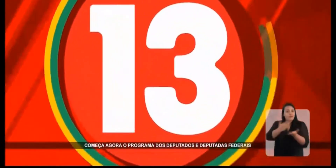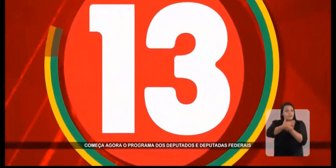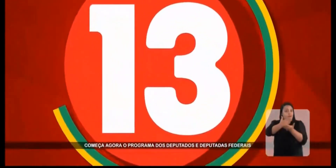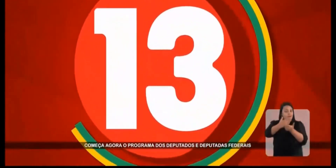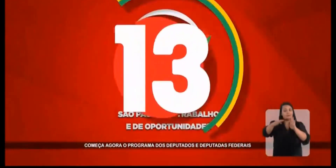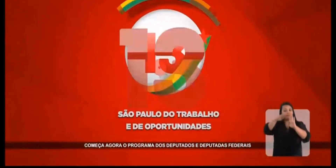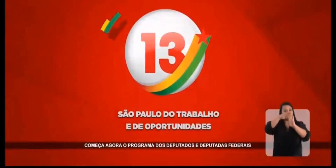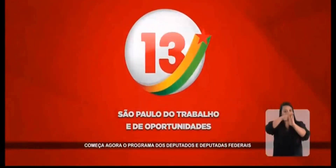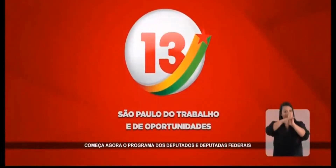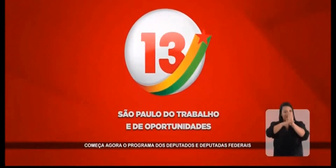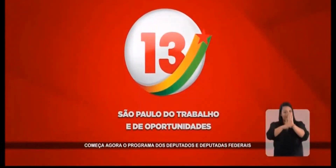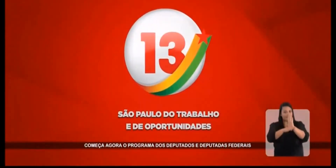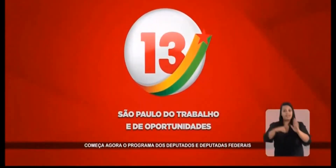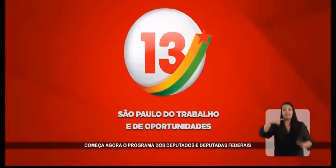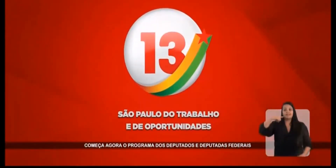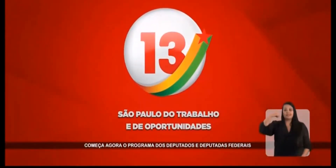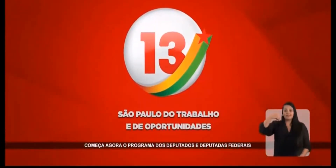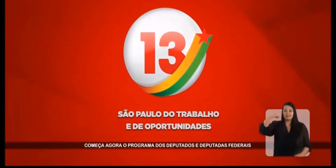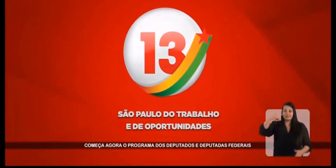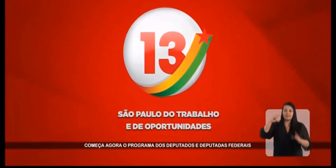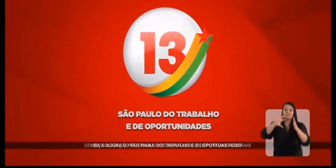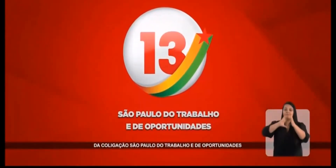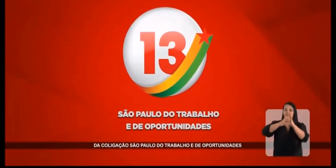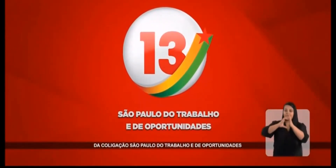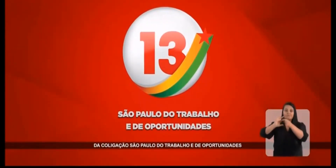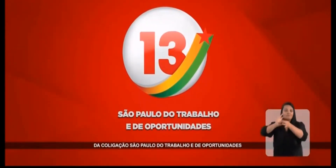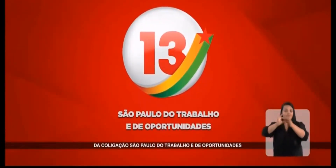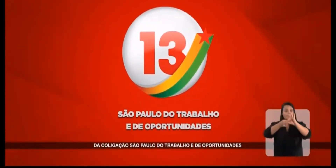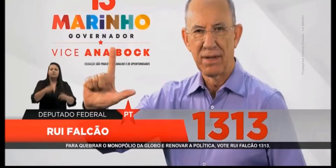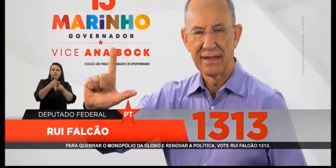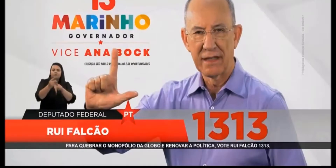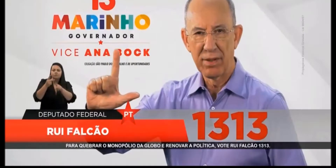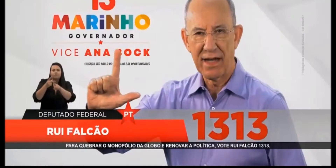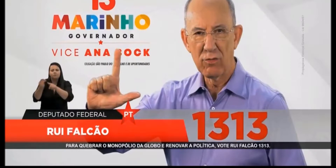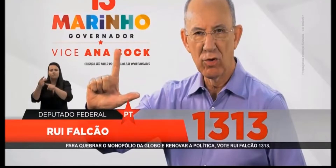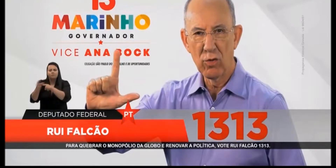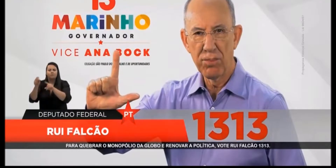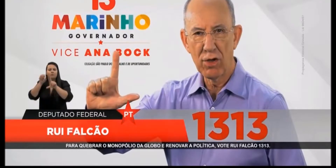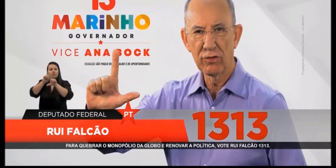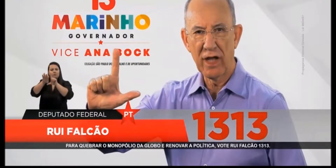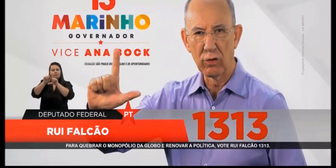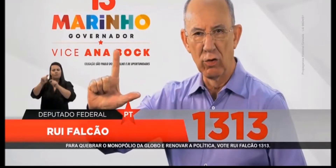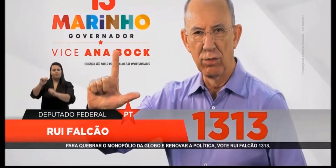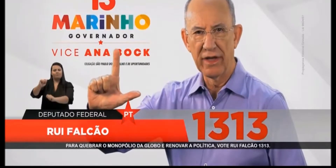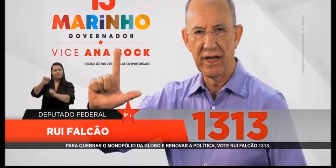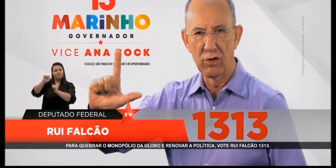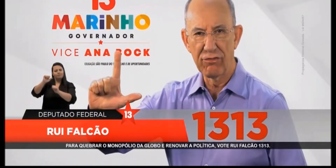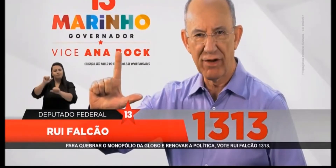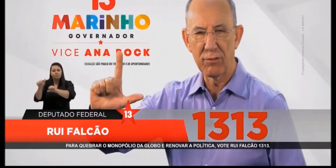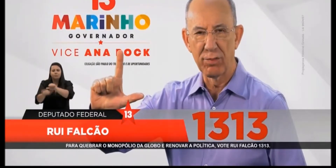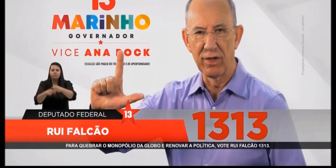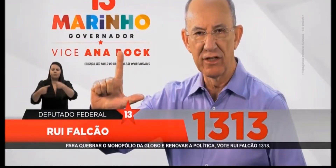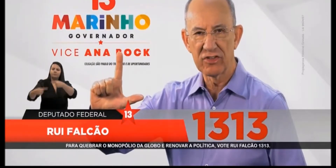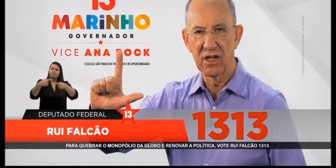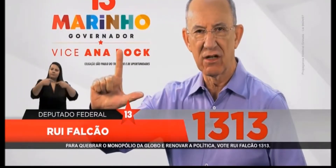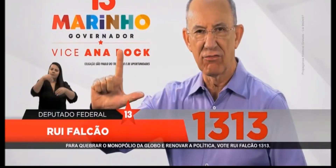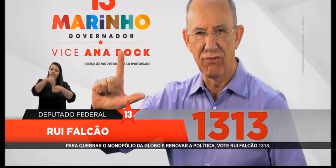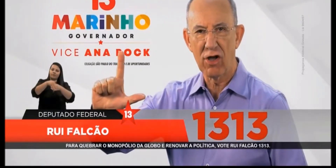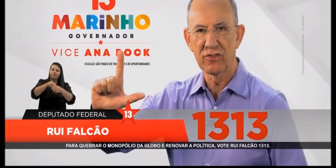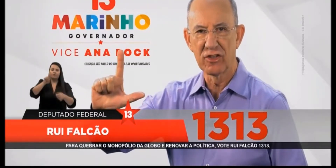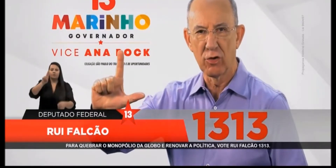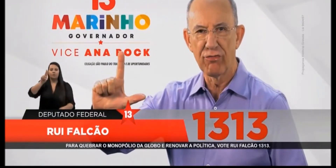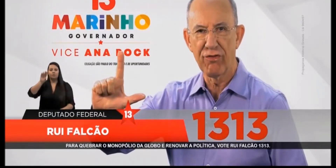Começa agora o programa dos deputados e deputadas federais da coligação São Paulo do Trabalho e de Oportunidades. Para quebrar o monopólio da Globo e renovar a